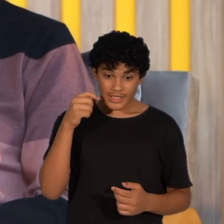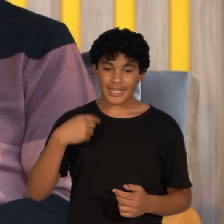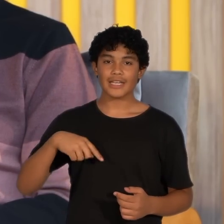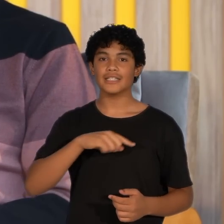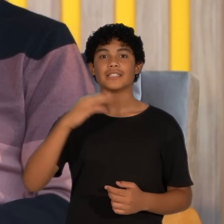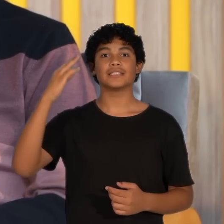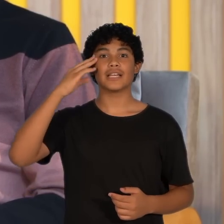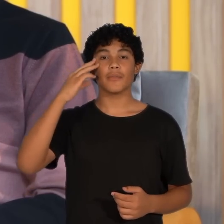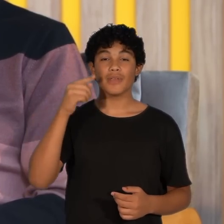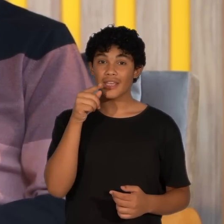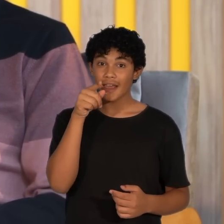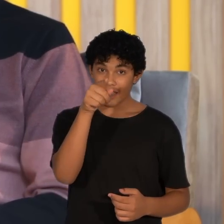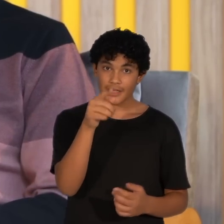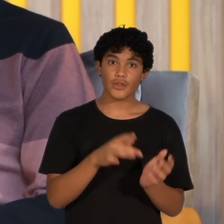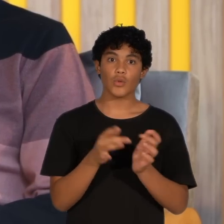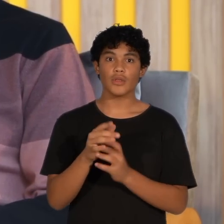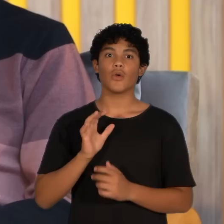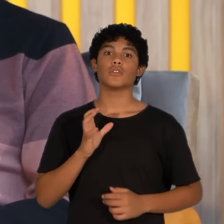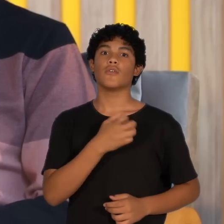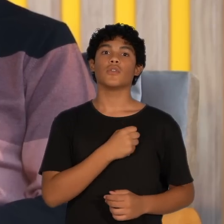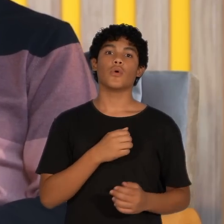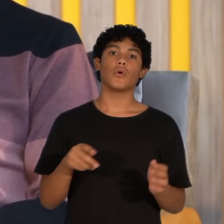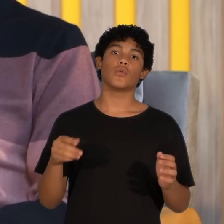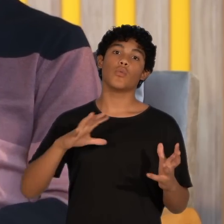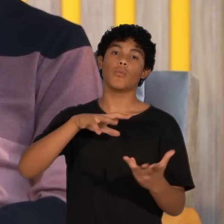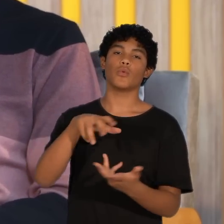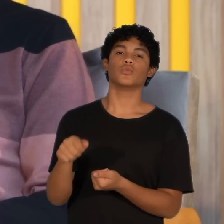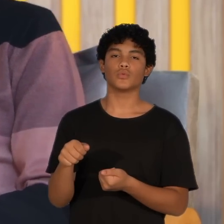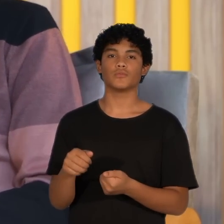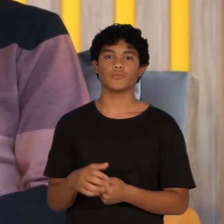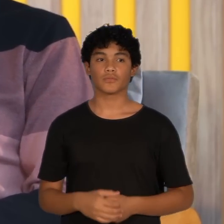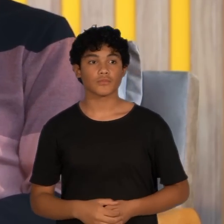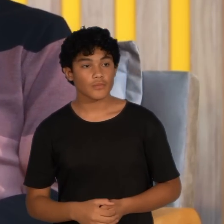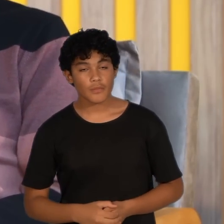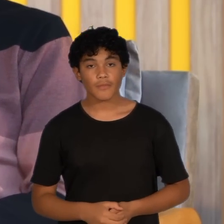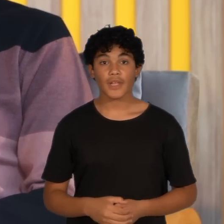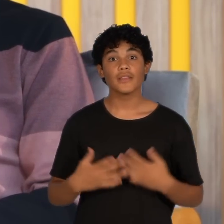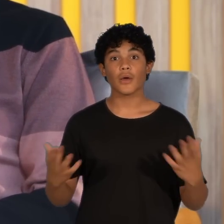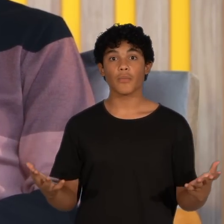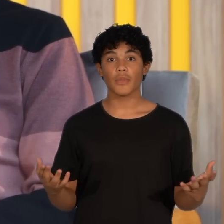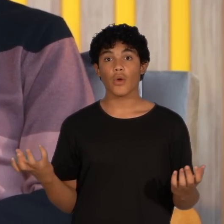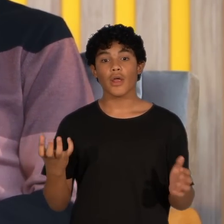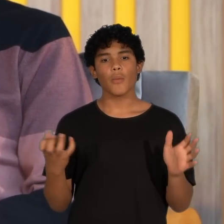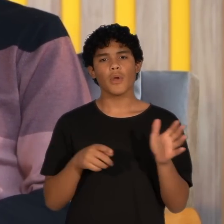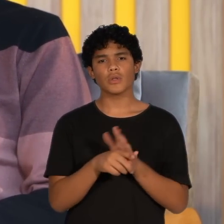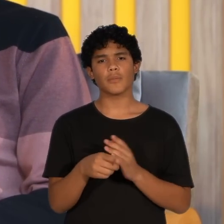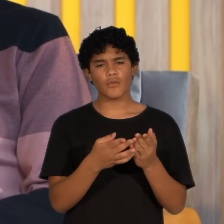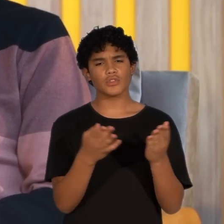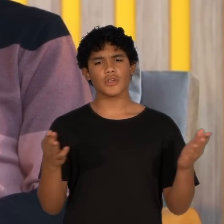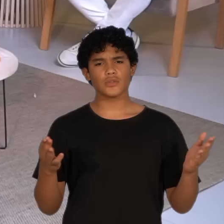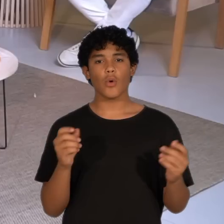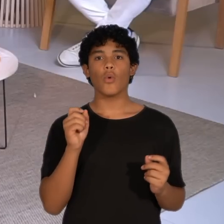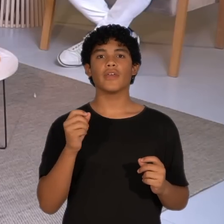este é verdadeiramente o Salvador do mundo. E agora eu quero perguntar para todos vocês aqui, qual que